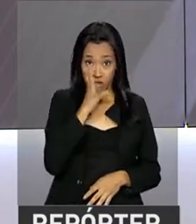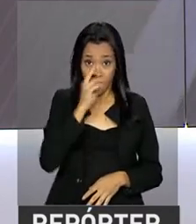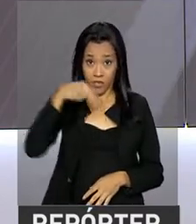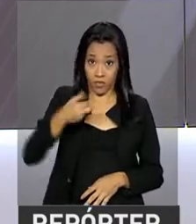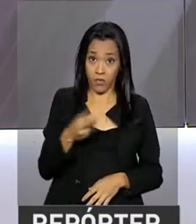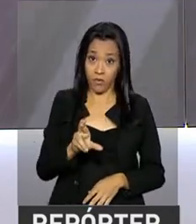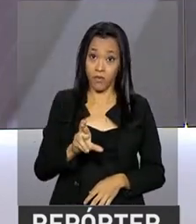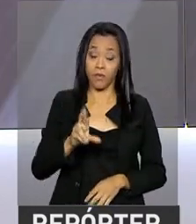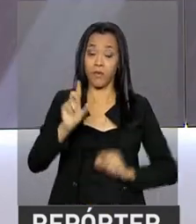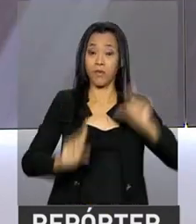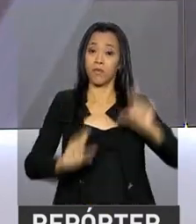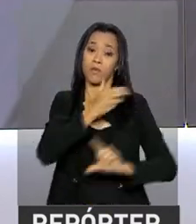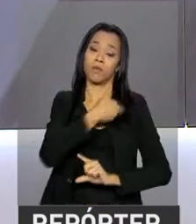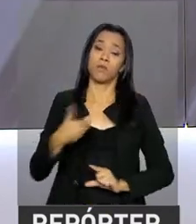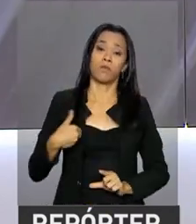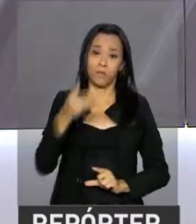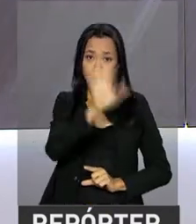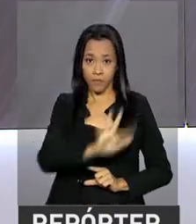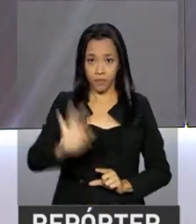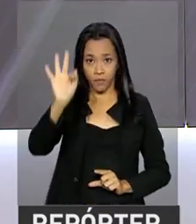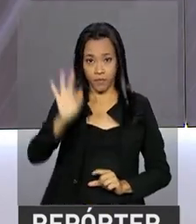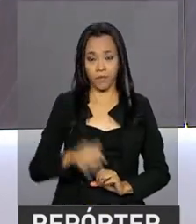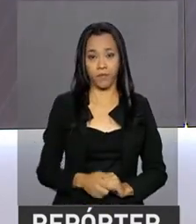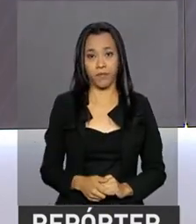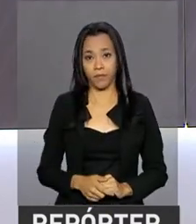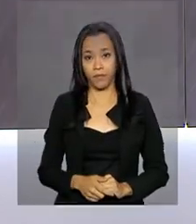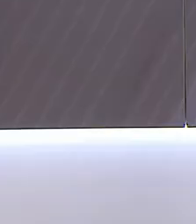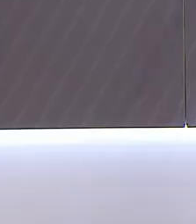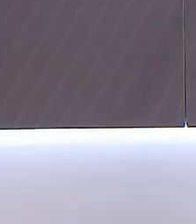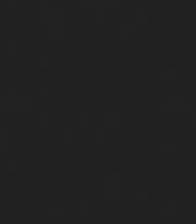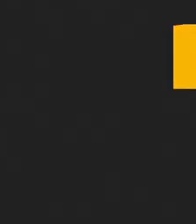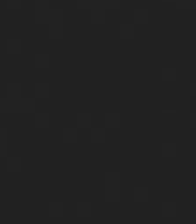com a gente aqui na nbr a tv do governo federal